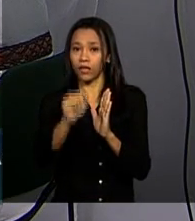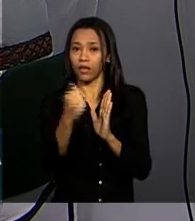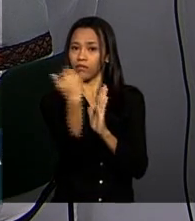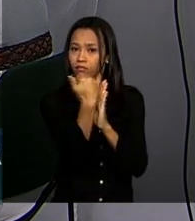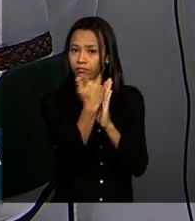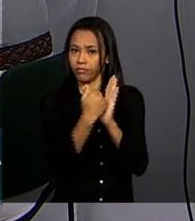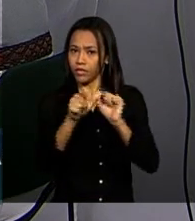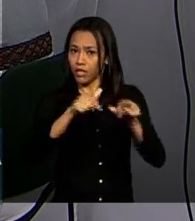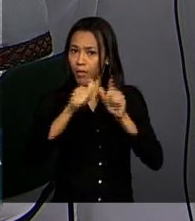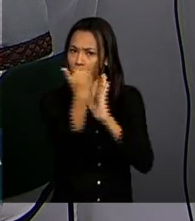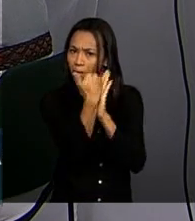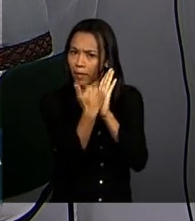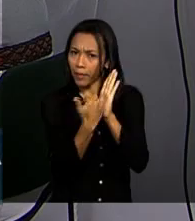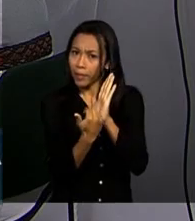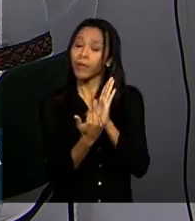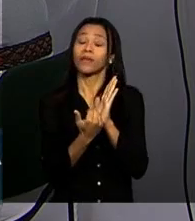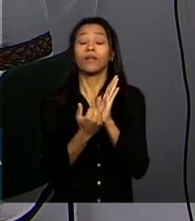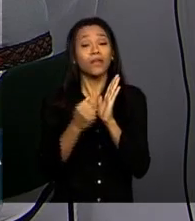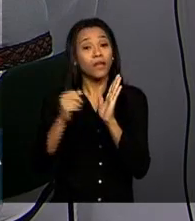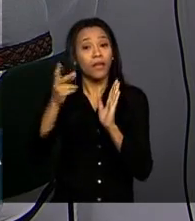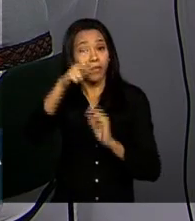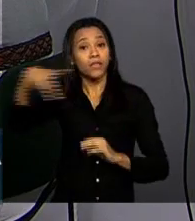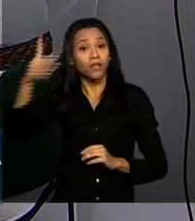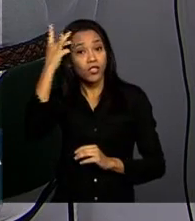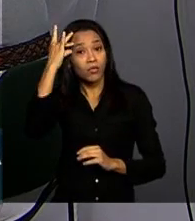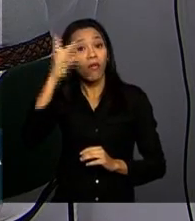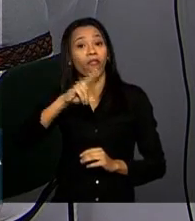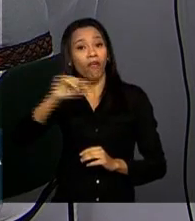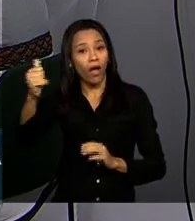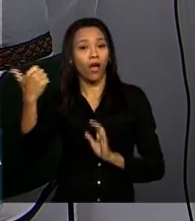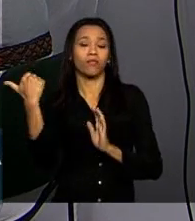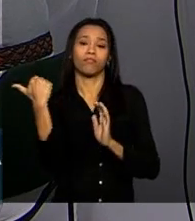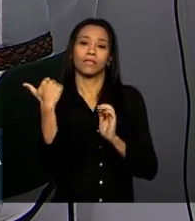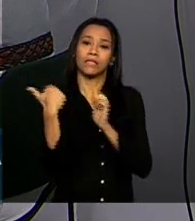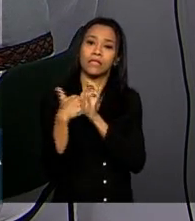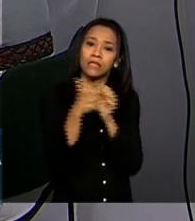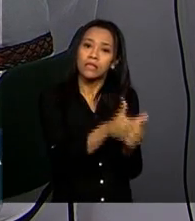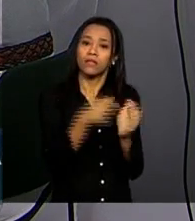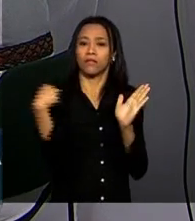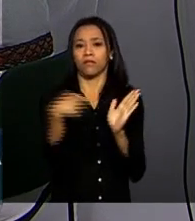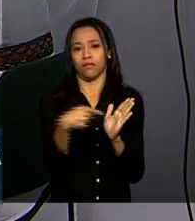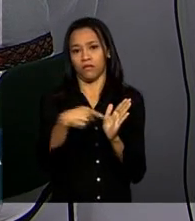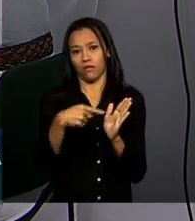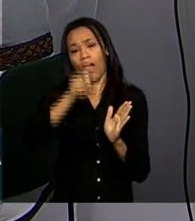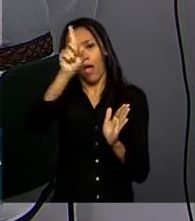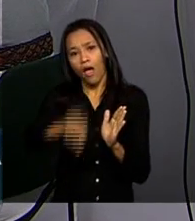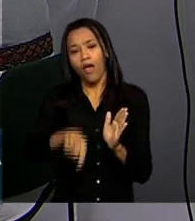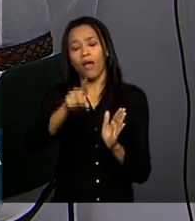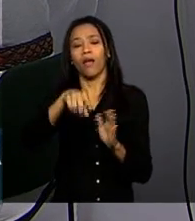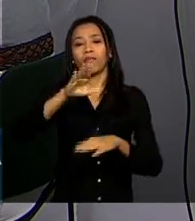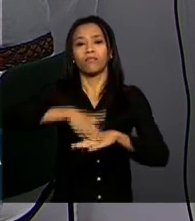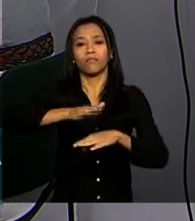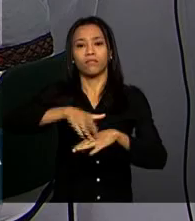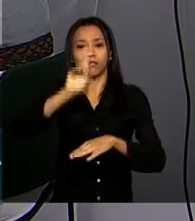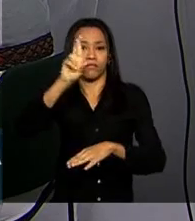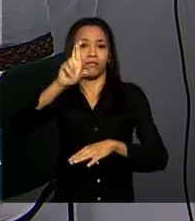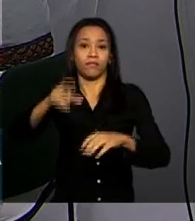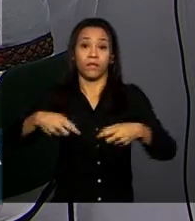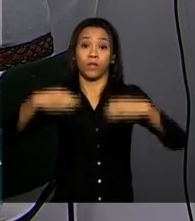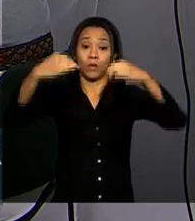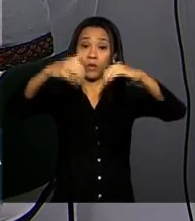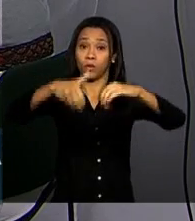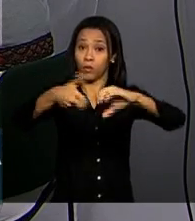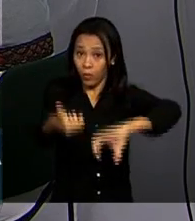responder integralmente com a sua com o seu estímulo político é uma tarefa do congresso é nós